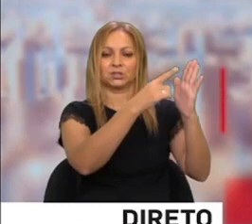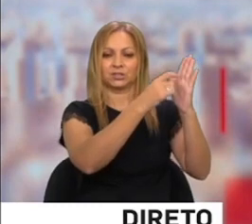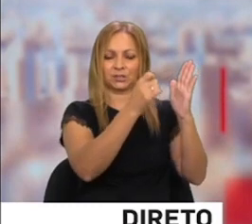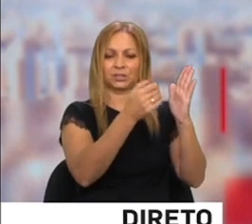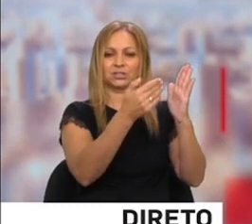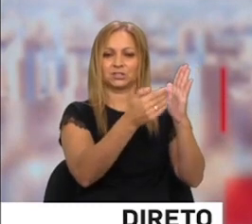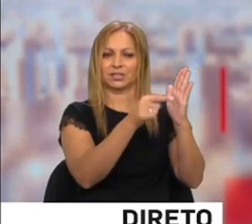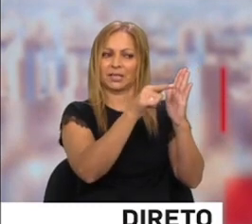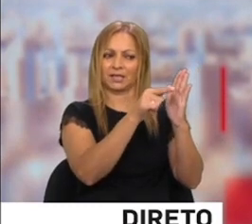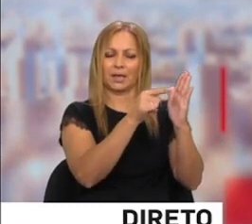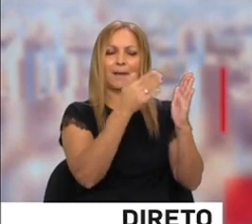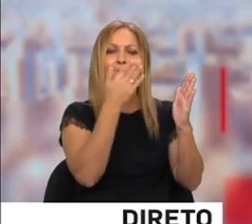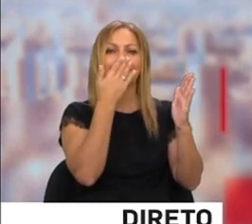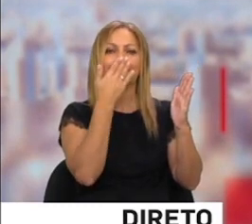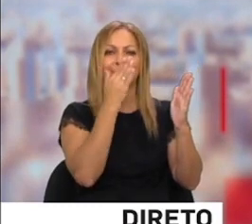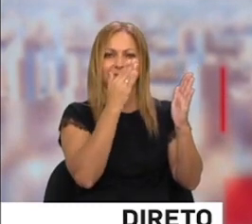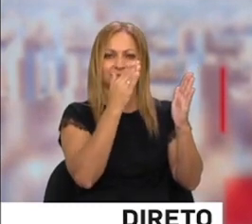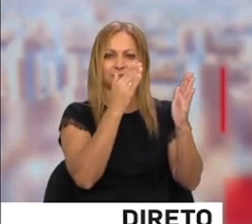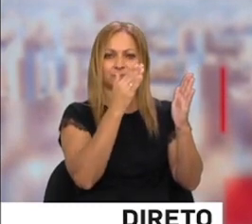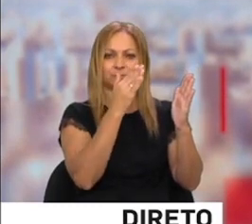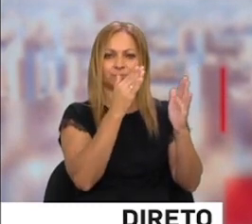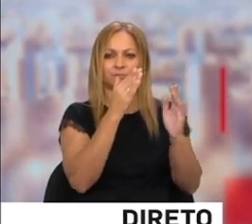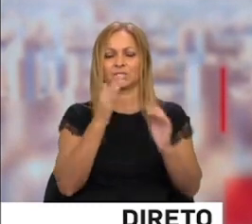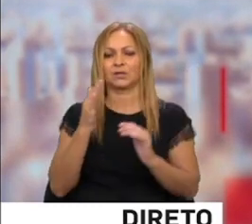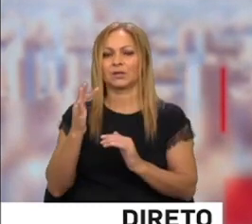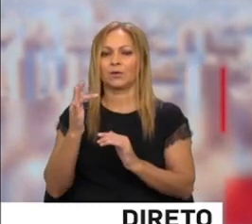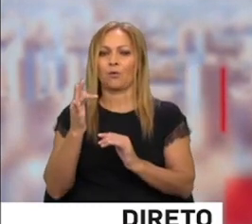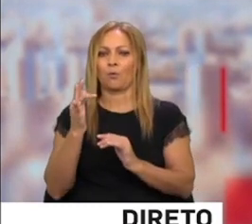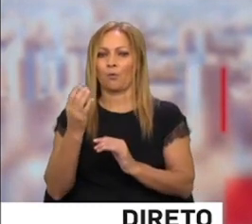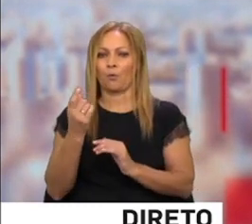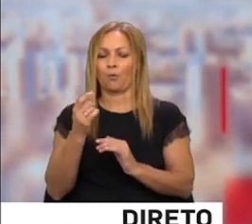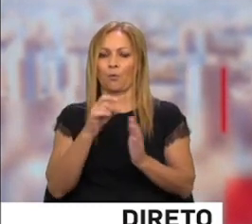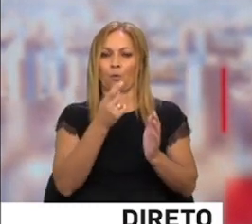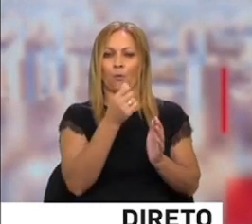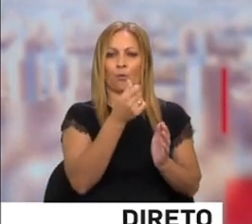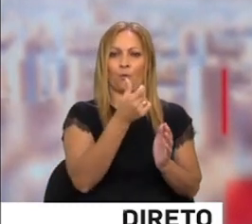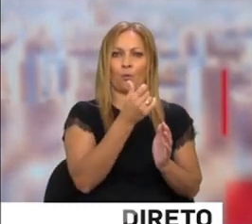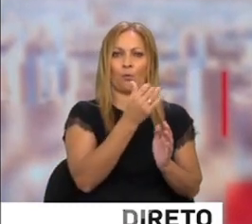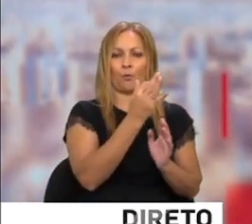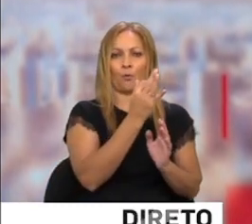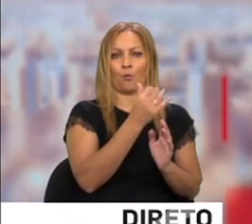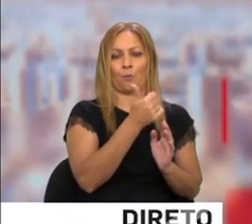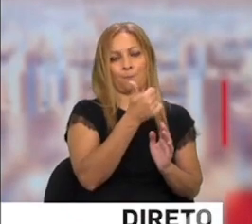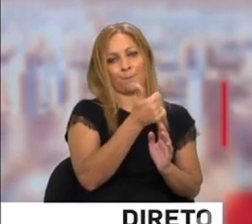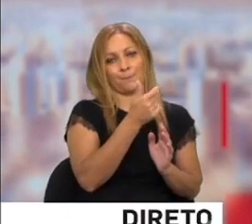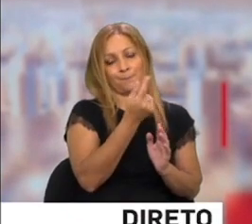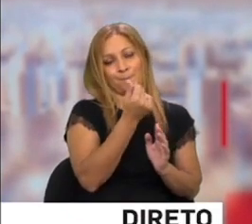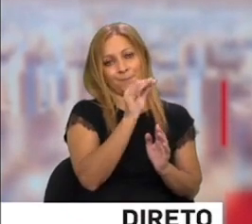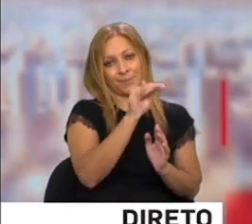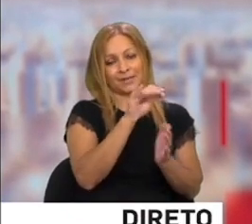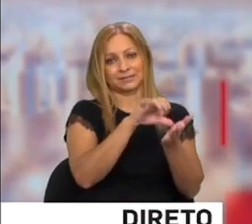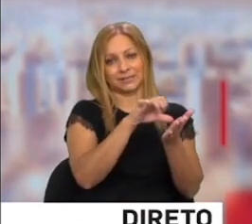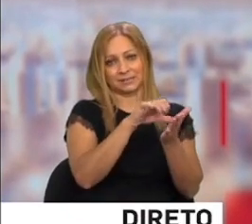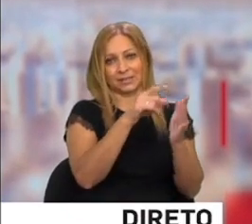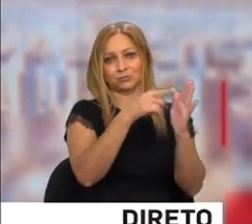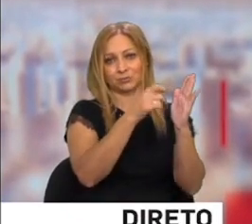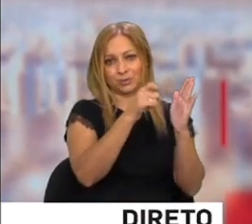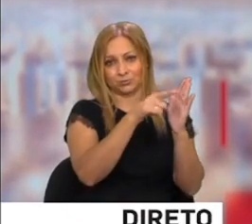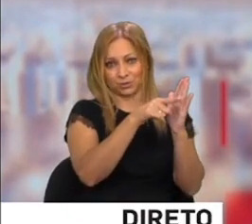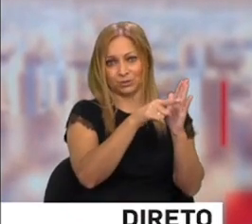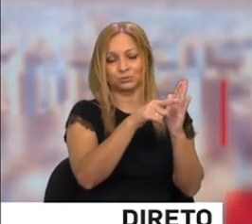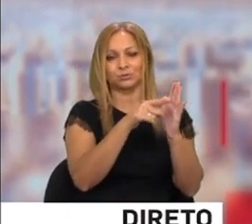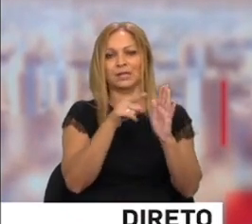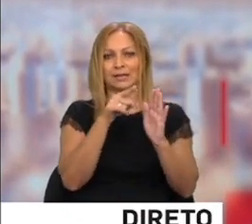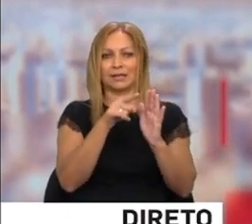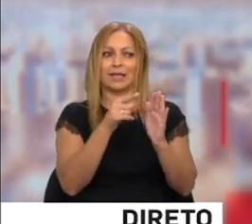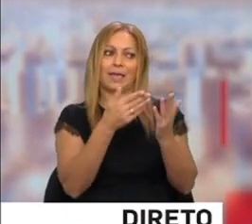equivalente Ok o mandato que o fé tem Central dos Estados Unidos é de dar peso idêntico à atividade económica e